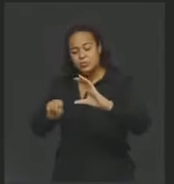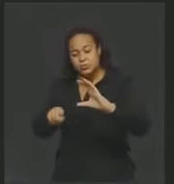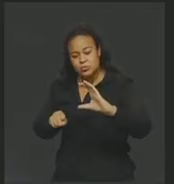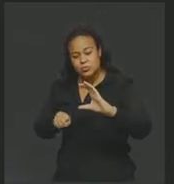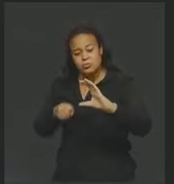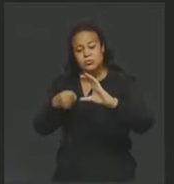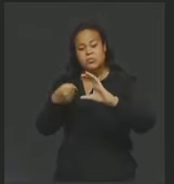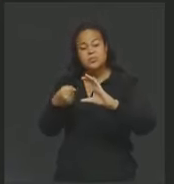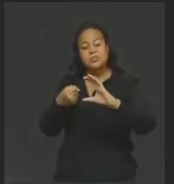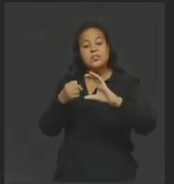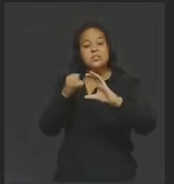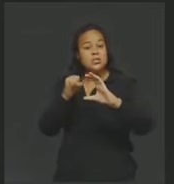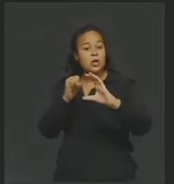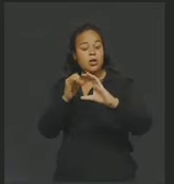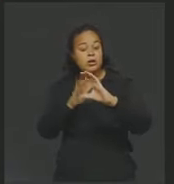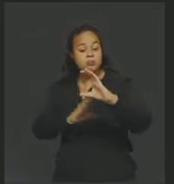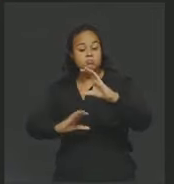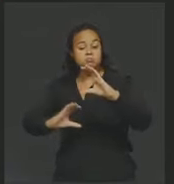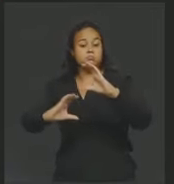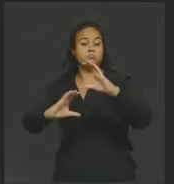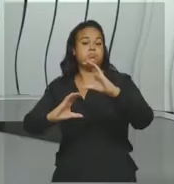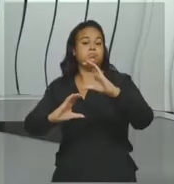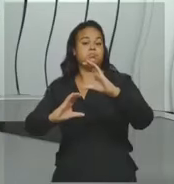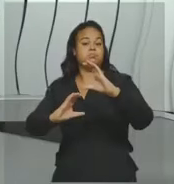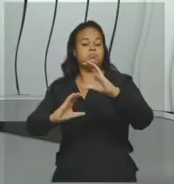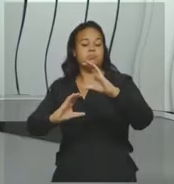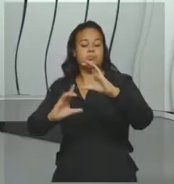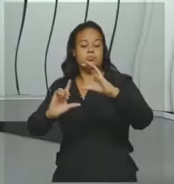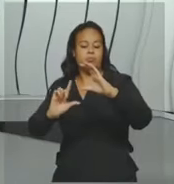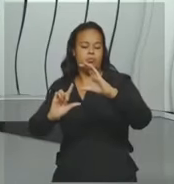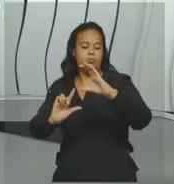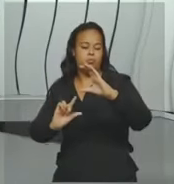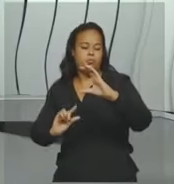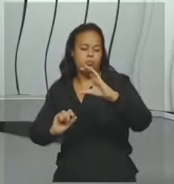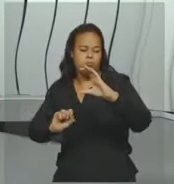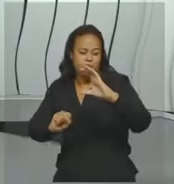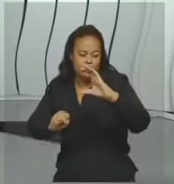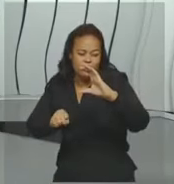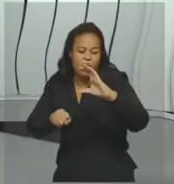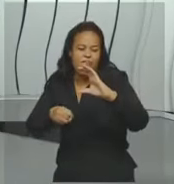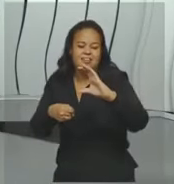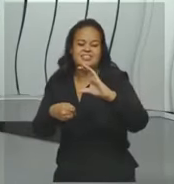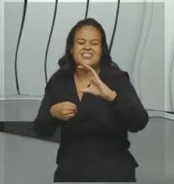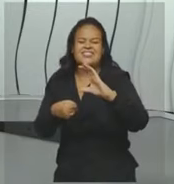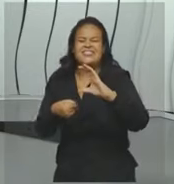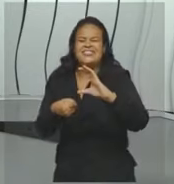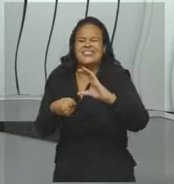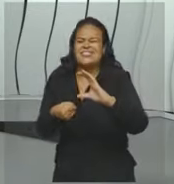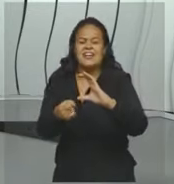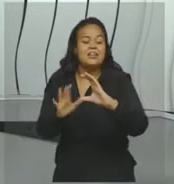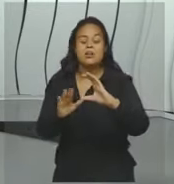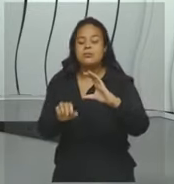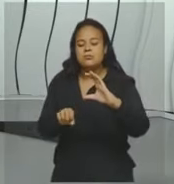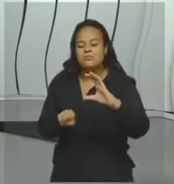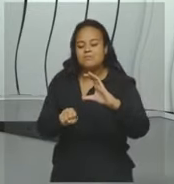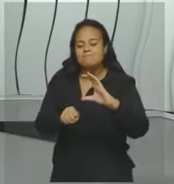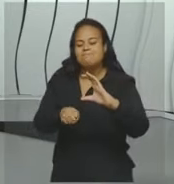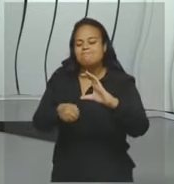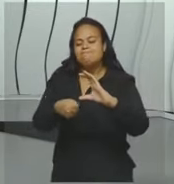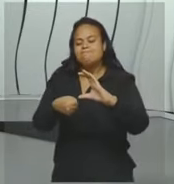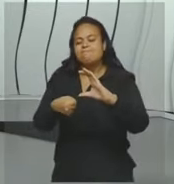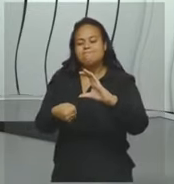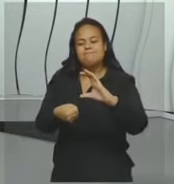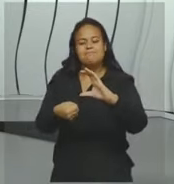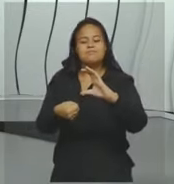você colocar no seu sistema ali, você vai reduzir a força necessária para fazer aquele trabalho, para levantar aquele peso, sei lá,